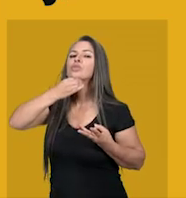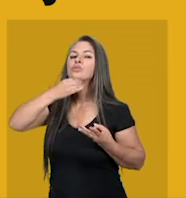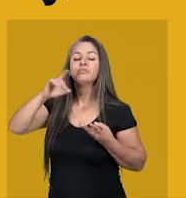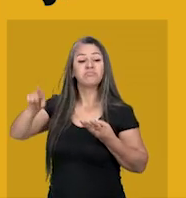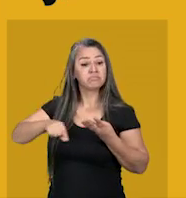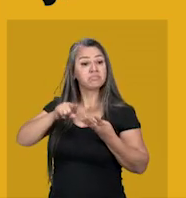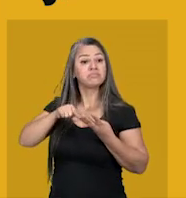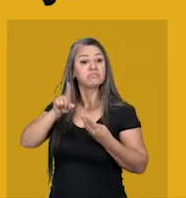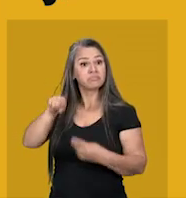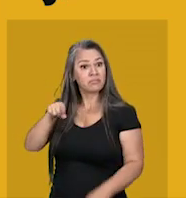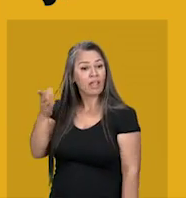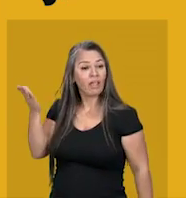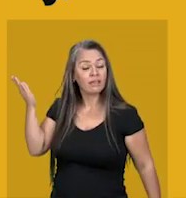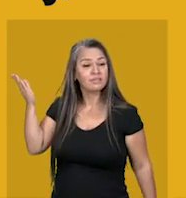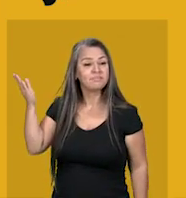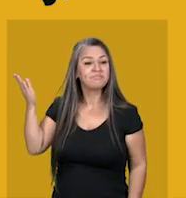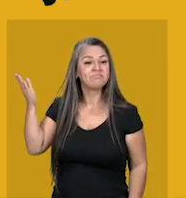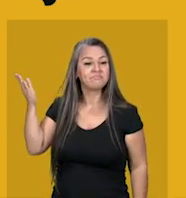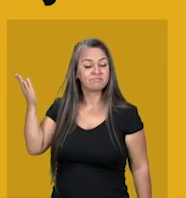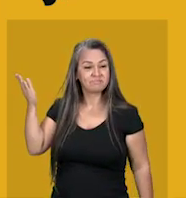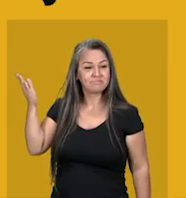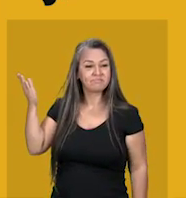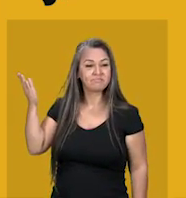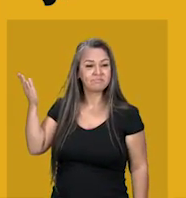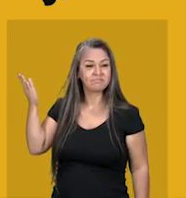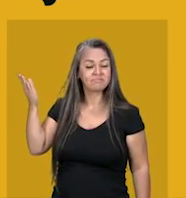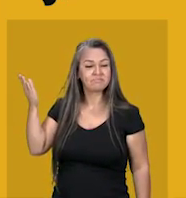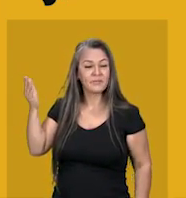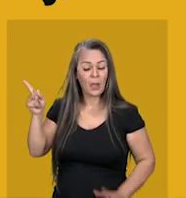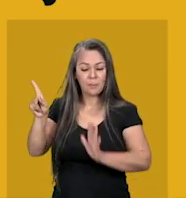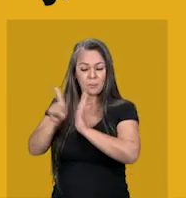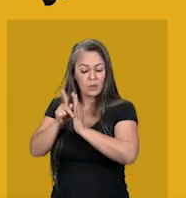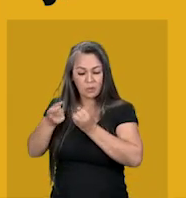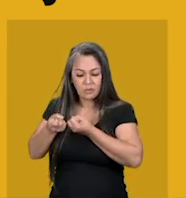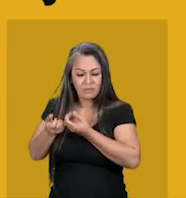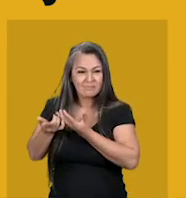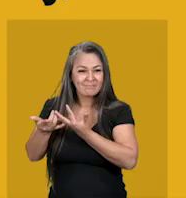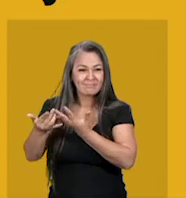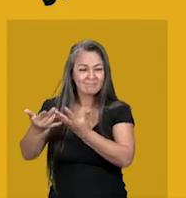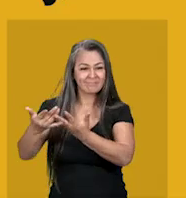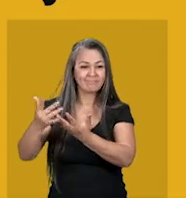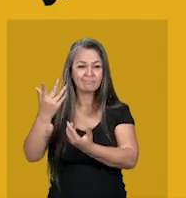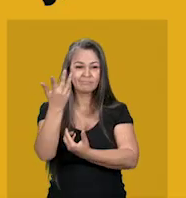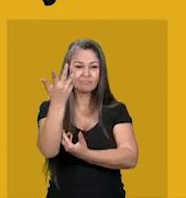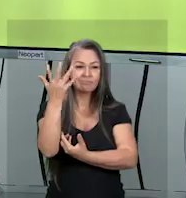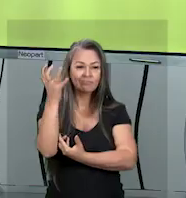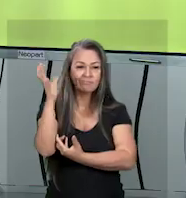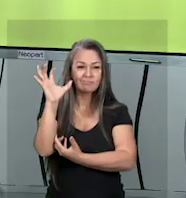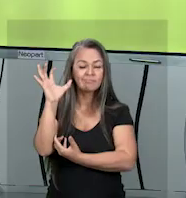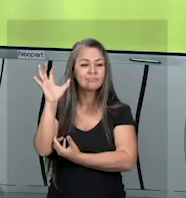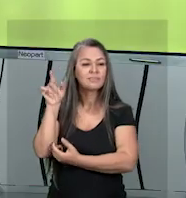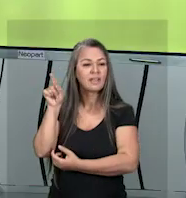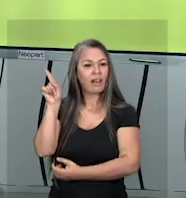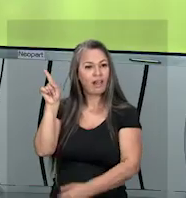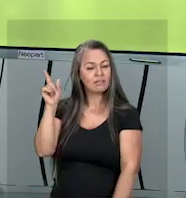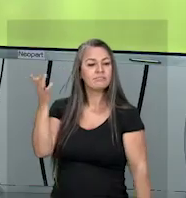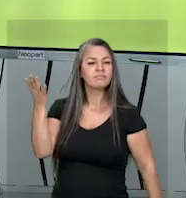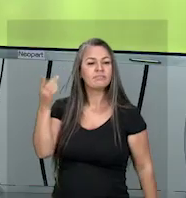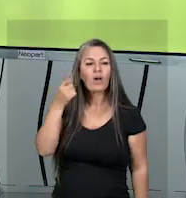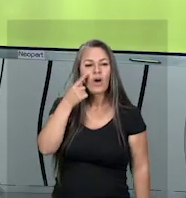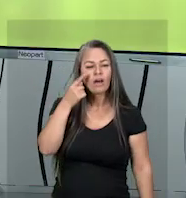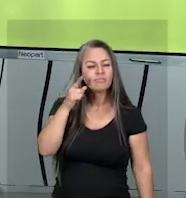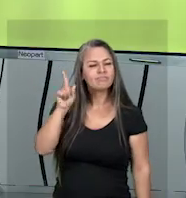este tipo de clima, né? A este tipo de vegetação. Muito, muito interessante aí, ok? Então, você vê nessa imagem aí